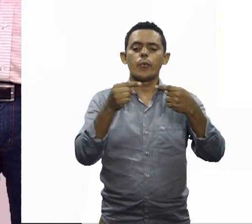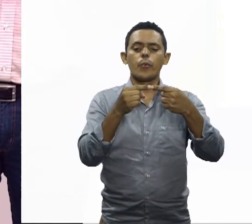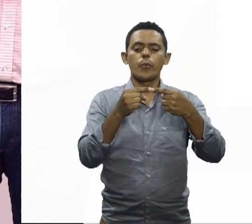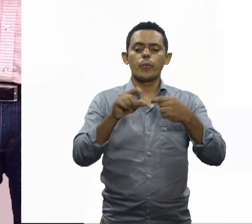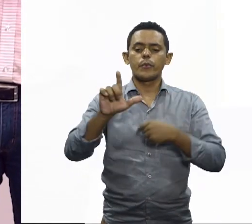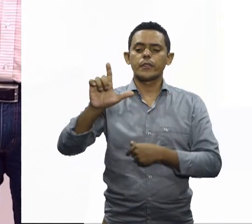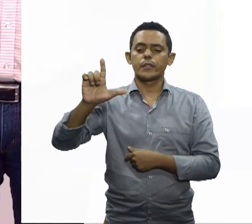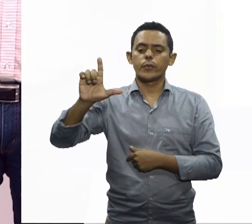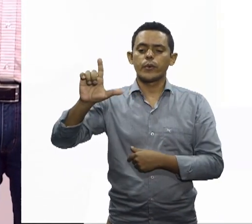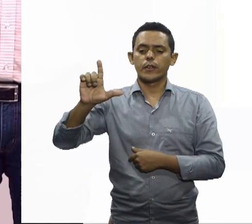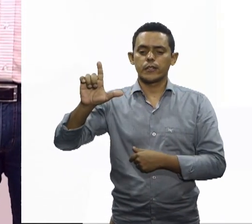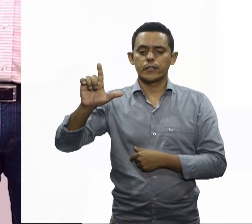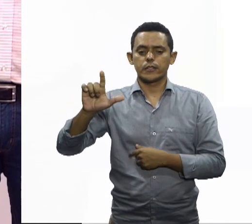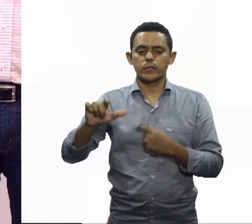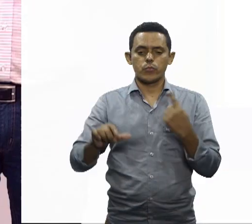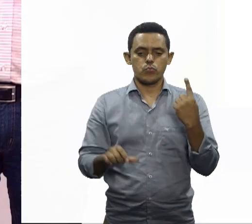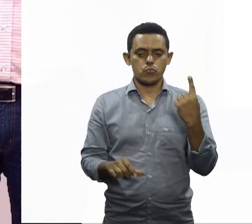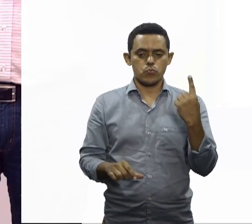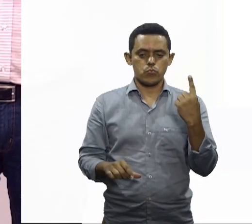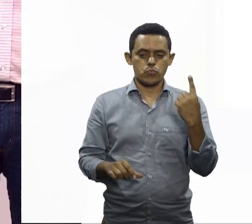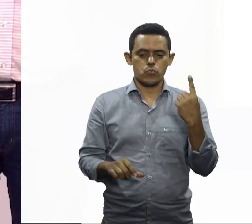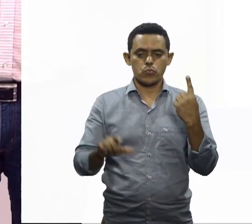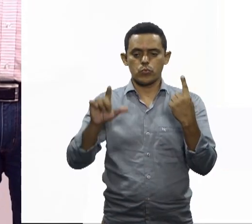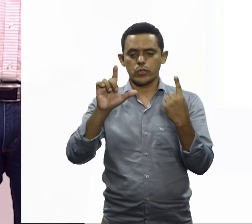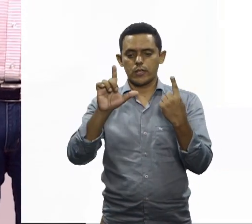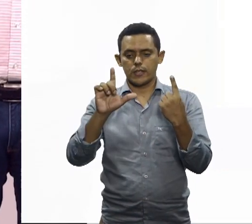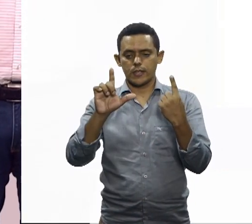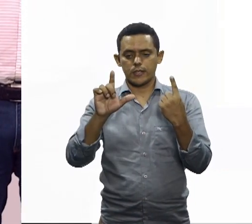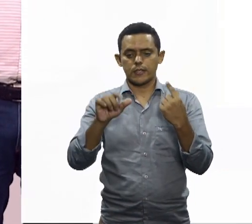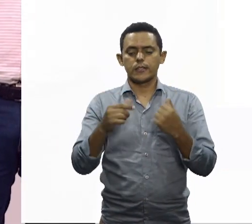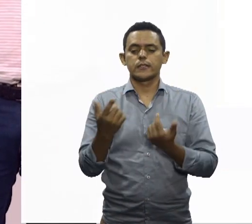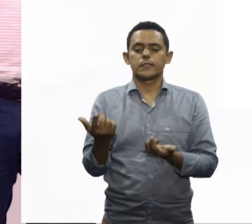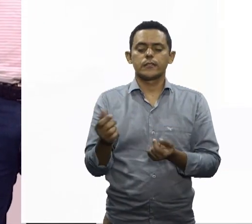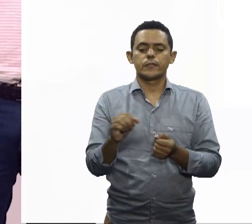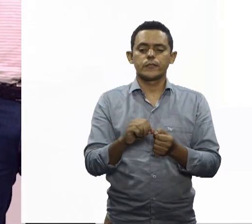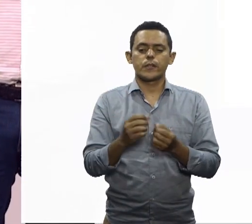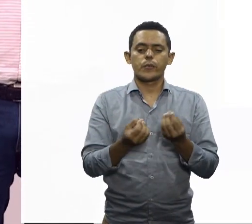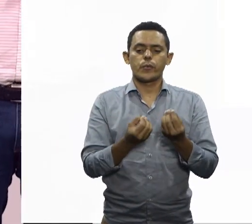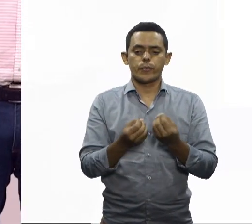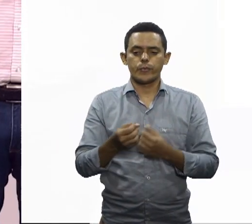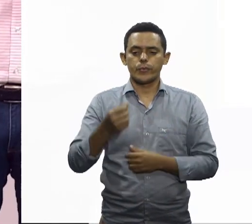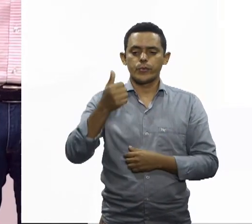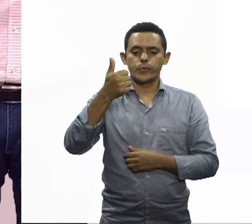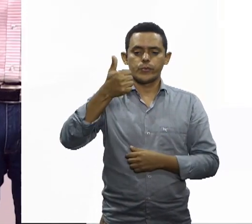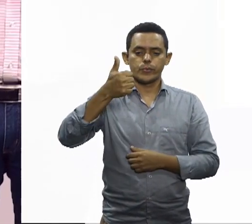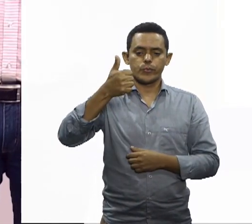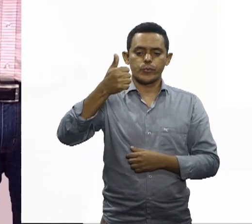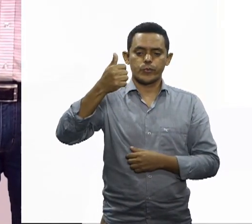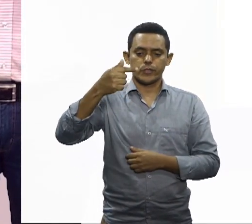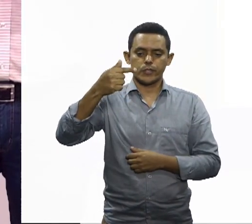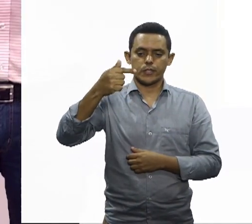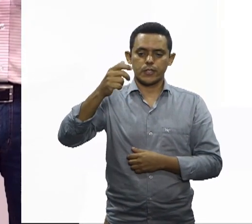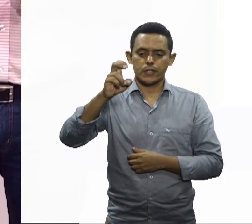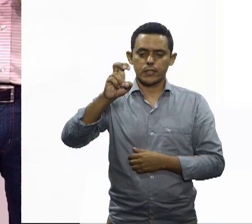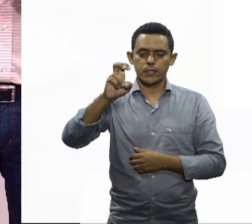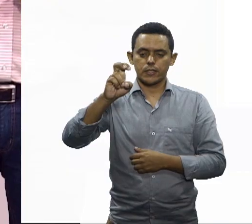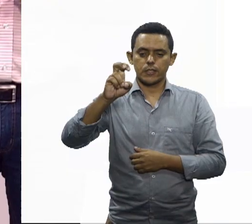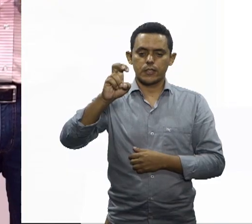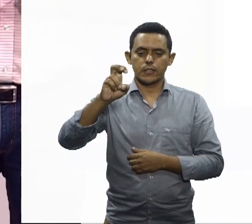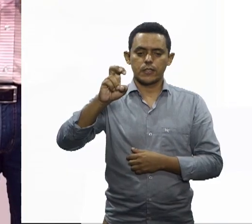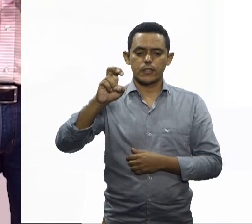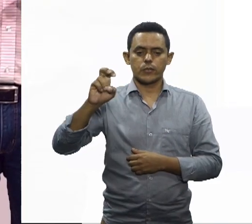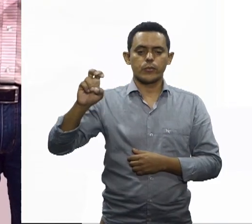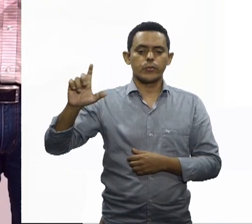Um decímetro cúbico equivale a um litro. Então, se eu tenho 175.000 decímetros